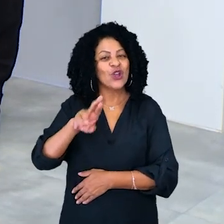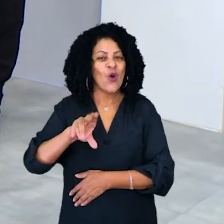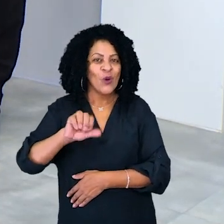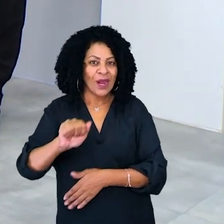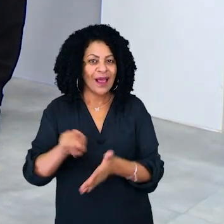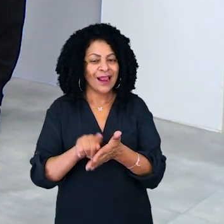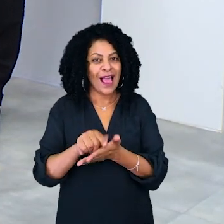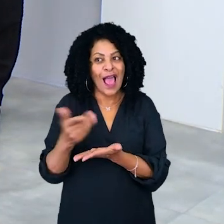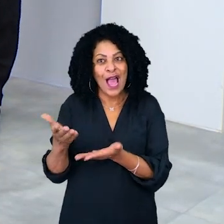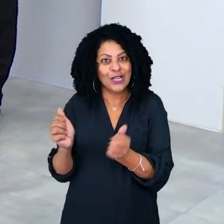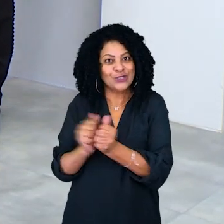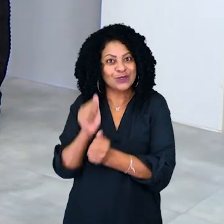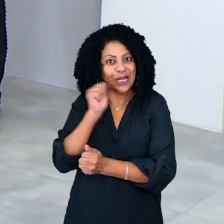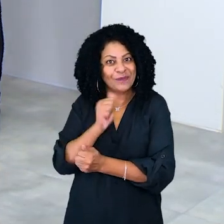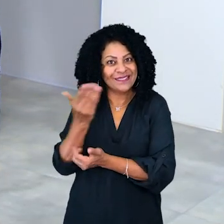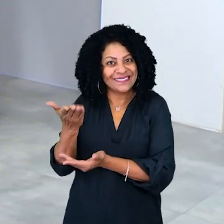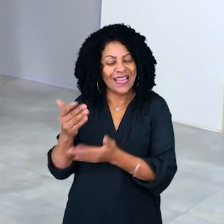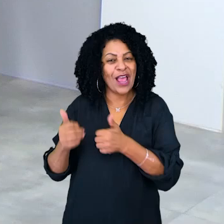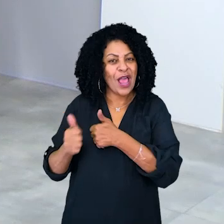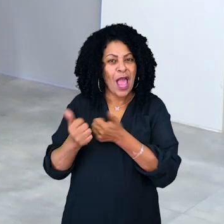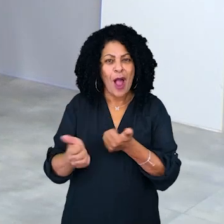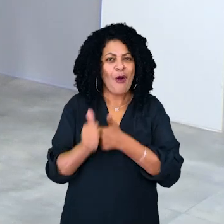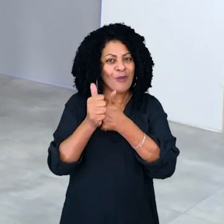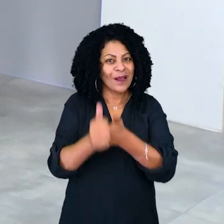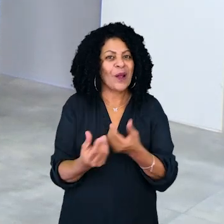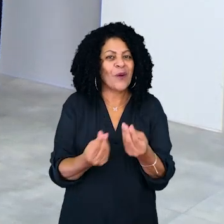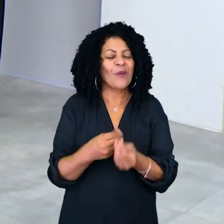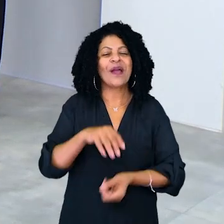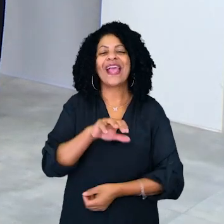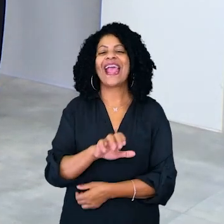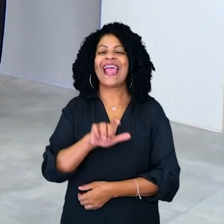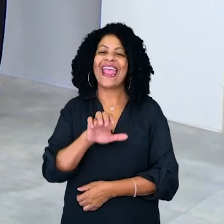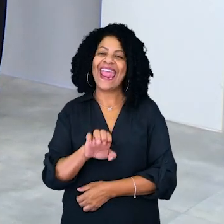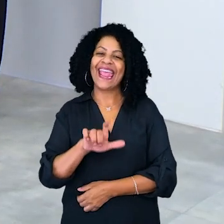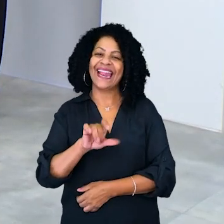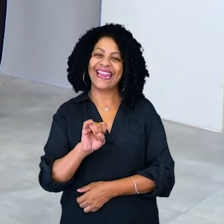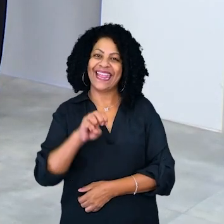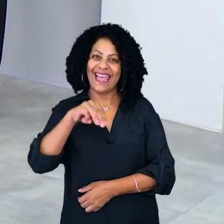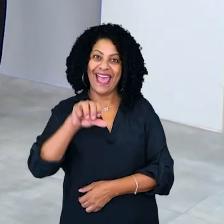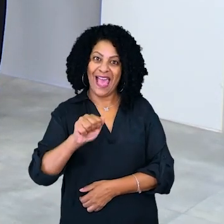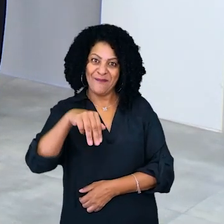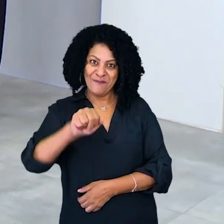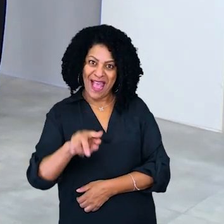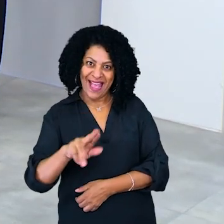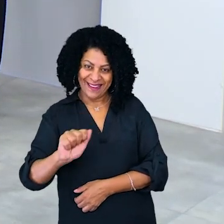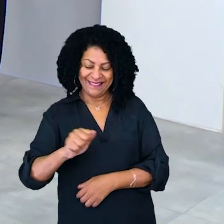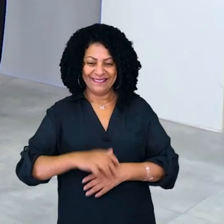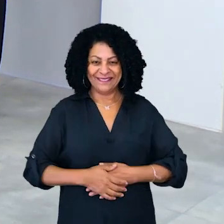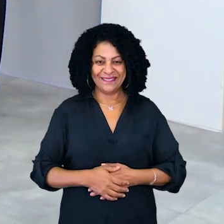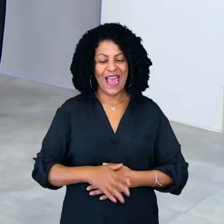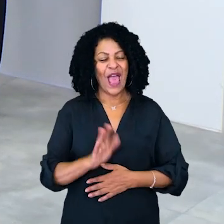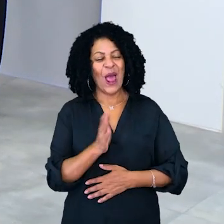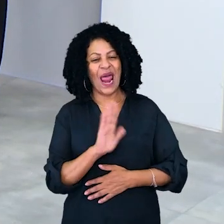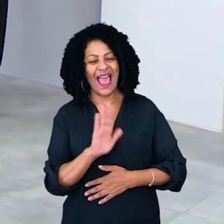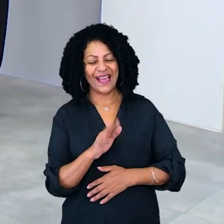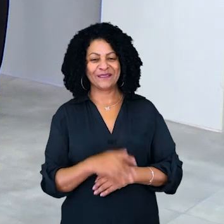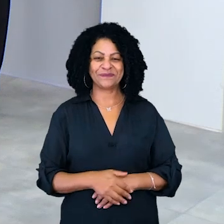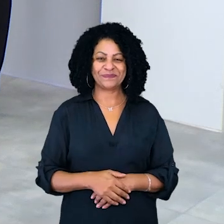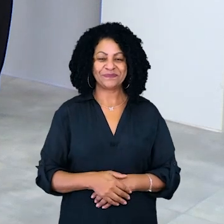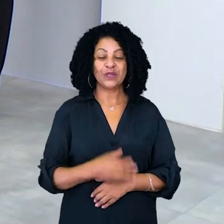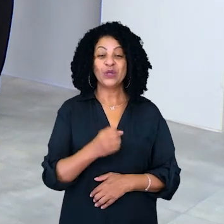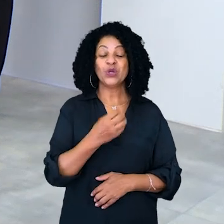dá um panorama de como acompanhar a nossa programação. Oi, Liamara. Oi, Anderson. Oi, Luana.